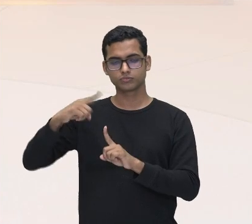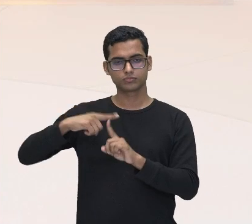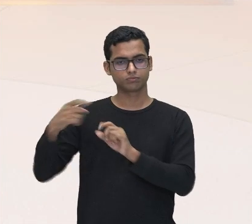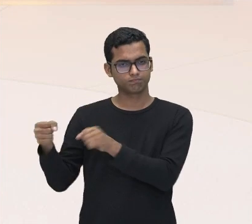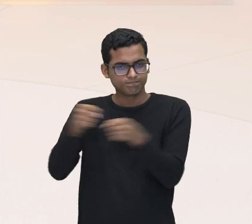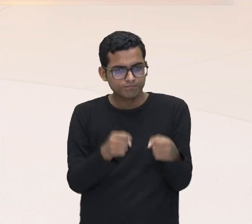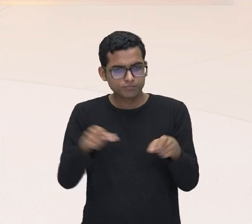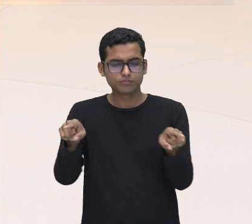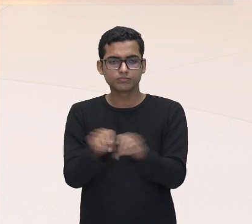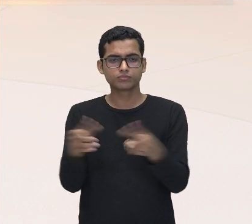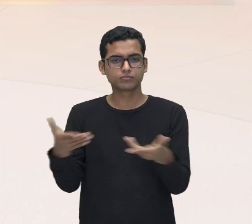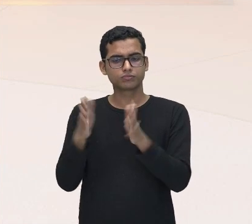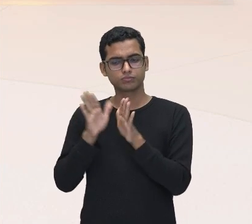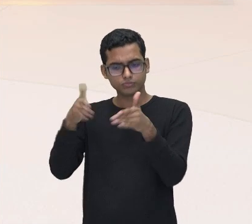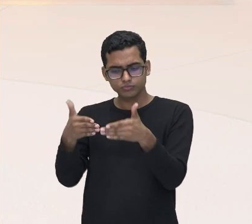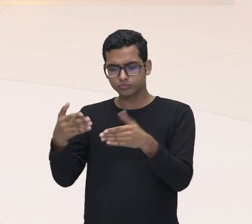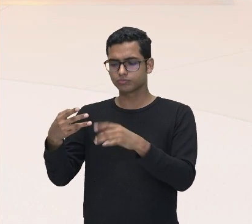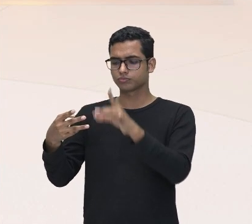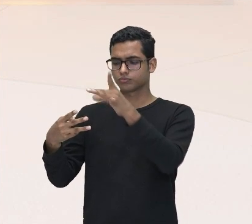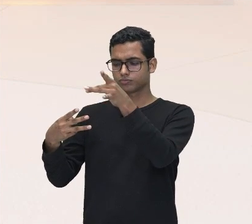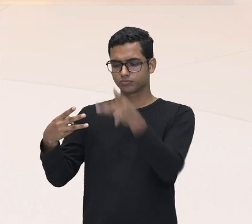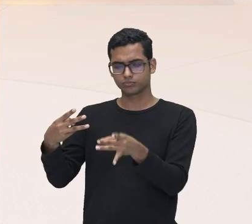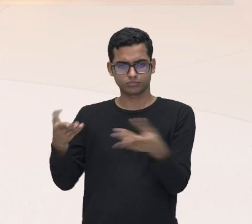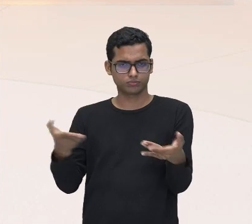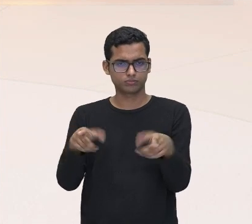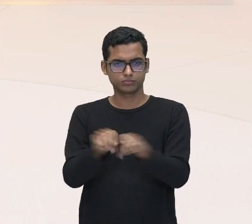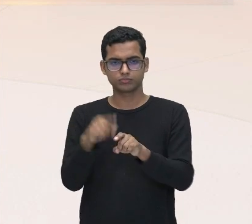ver cada um detalhadamente.